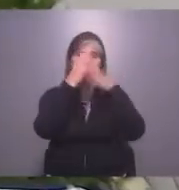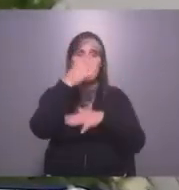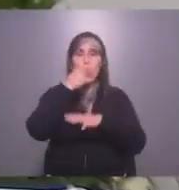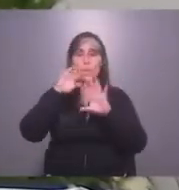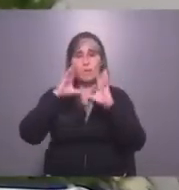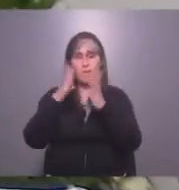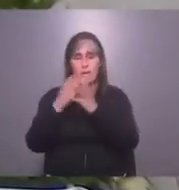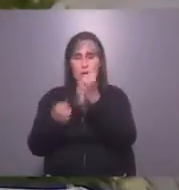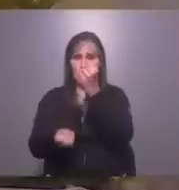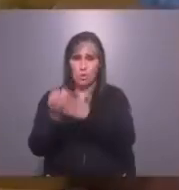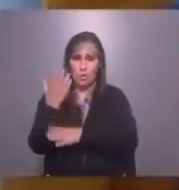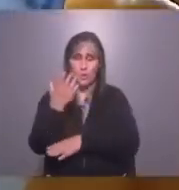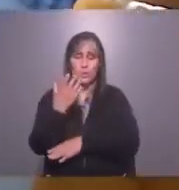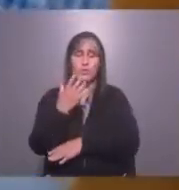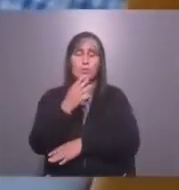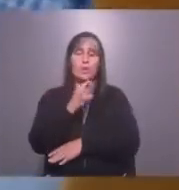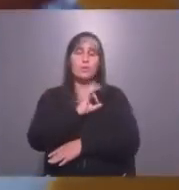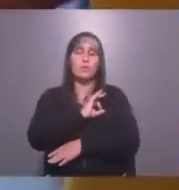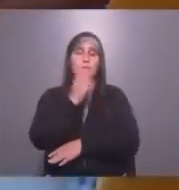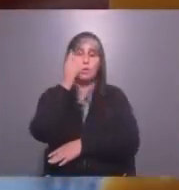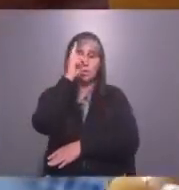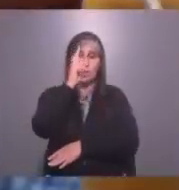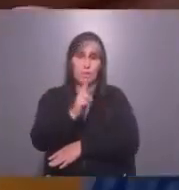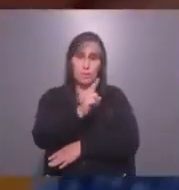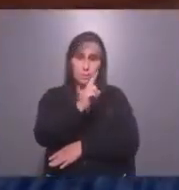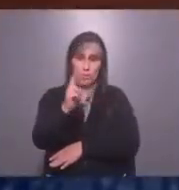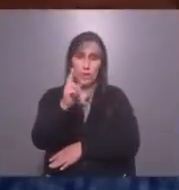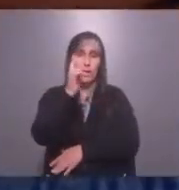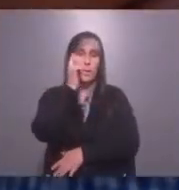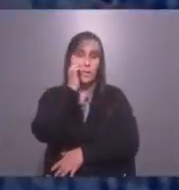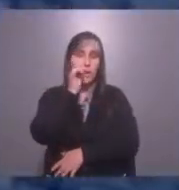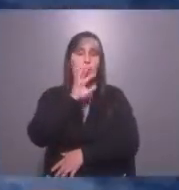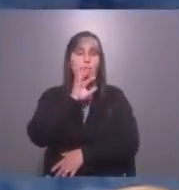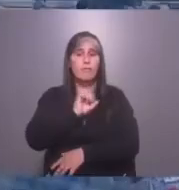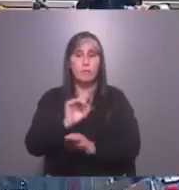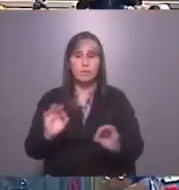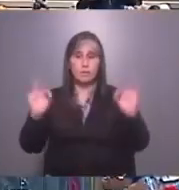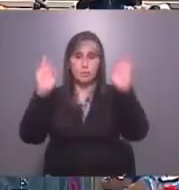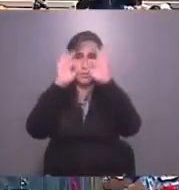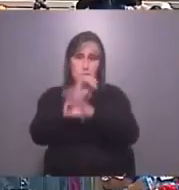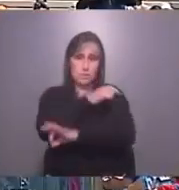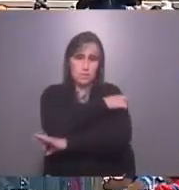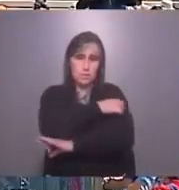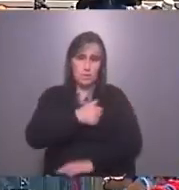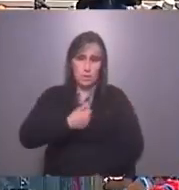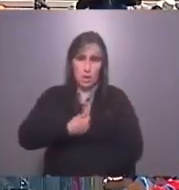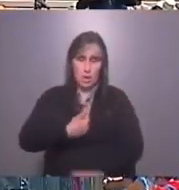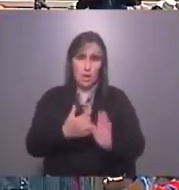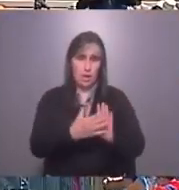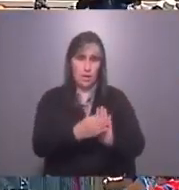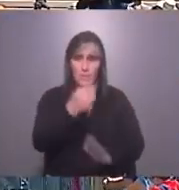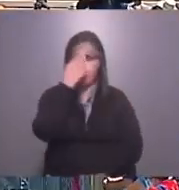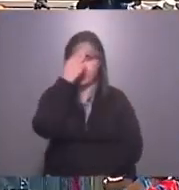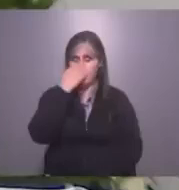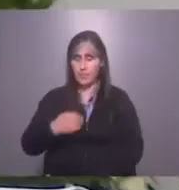Deus Todo-Poderoso, Pai, Filho e Espírito Santo.